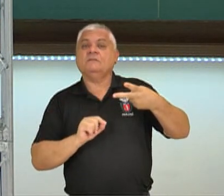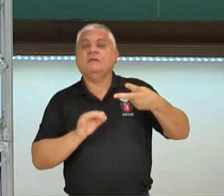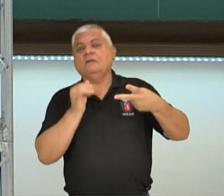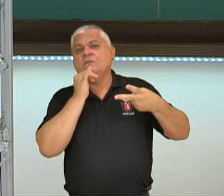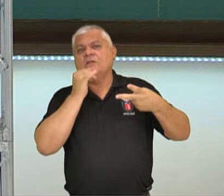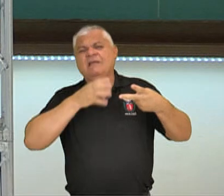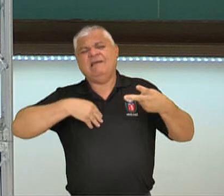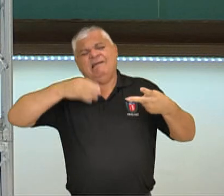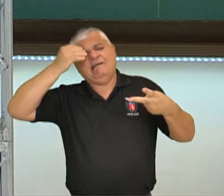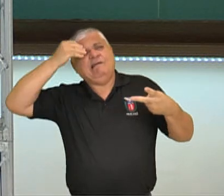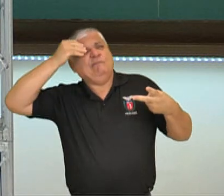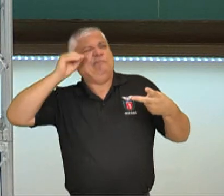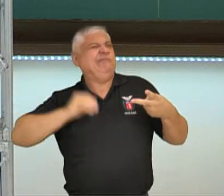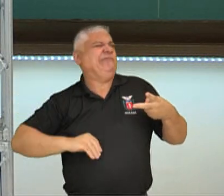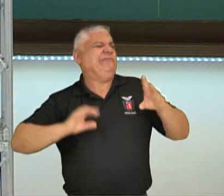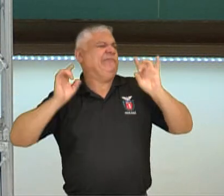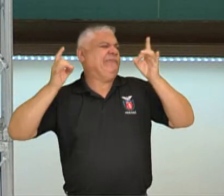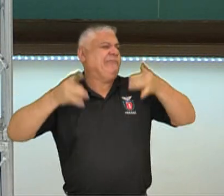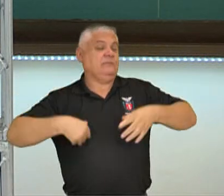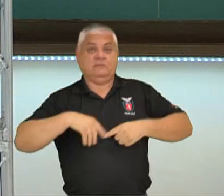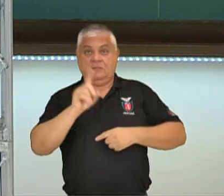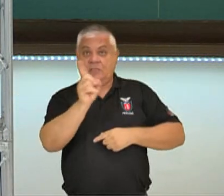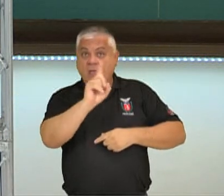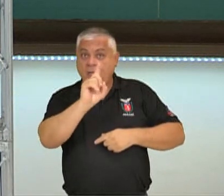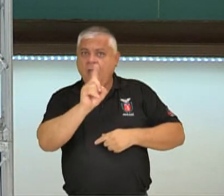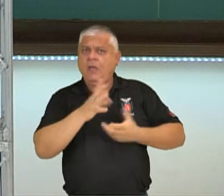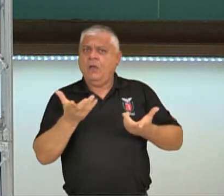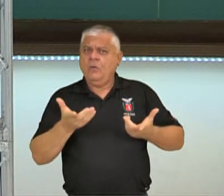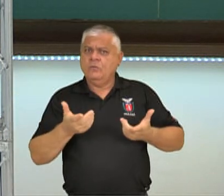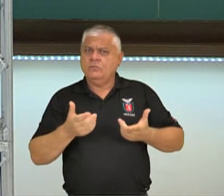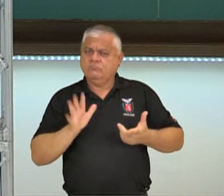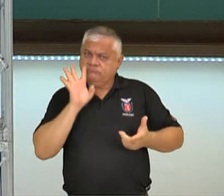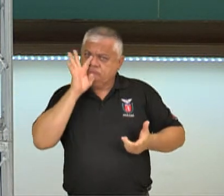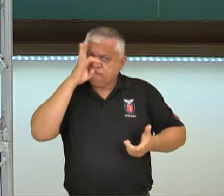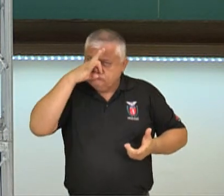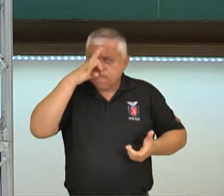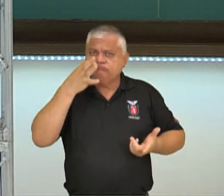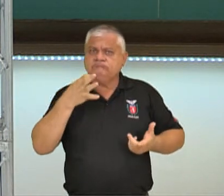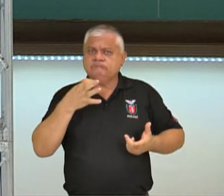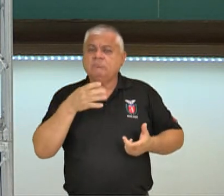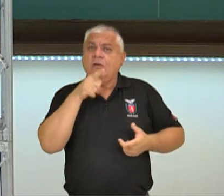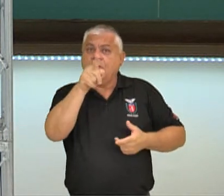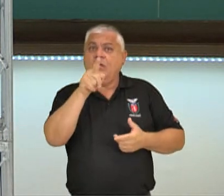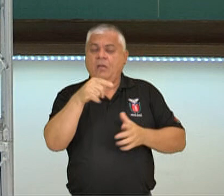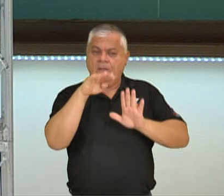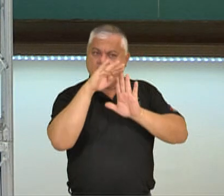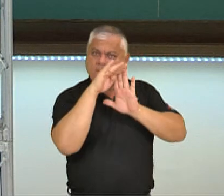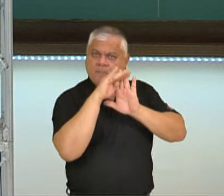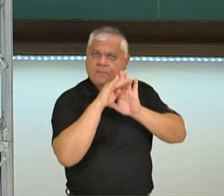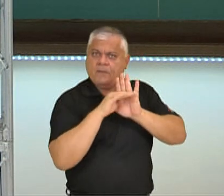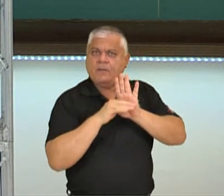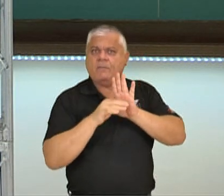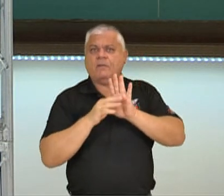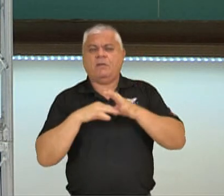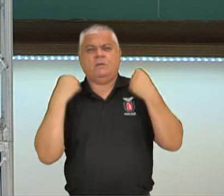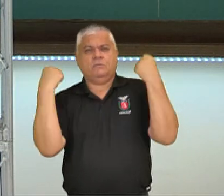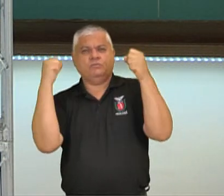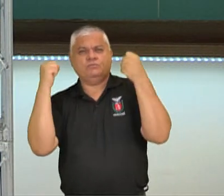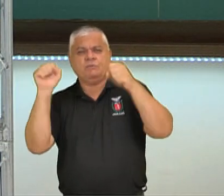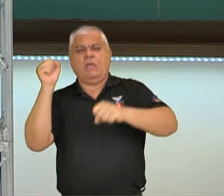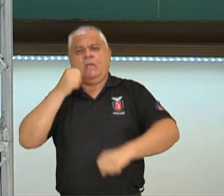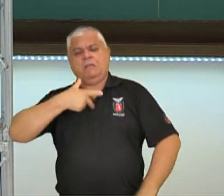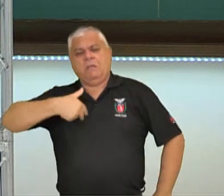não desistir. Então, por exemplo, se você começa um programa de exercício, de caminhada, que você